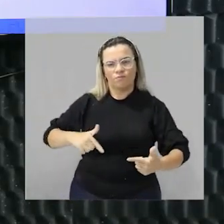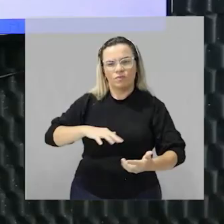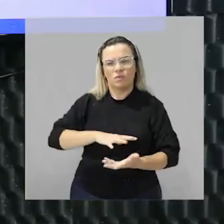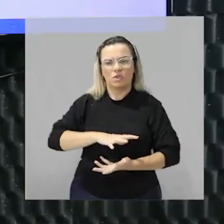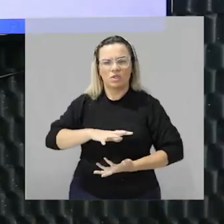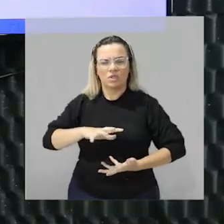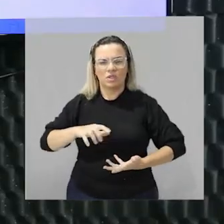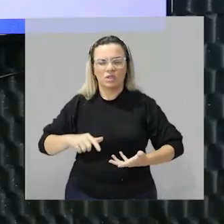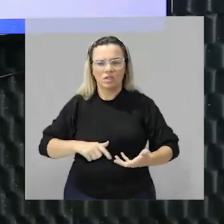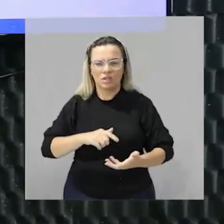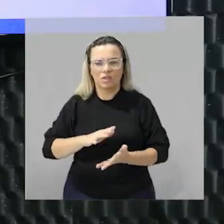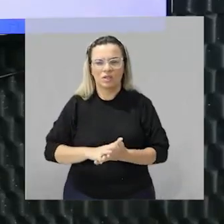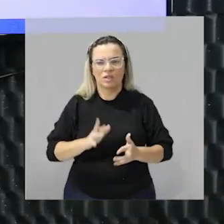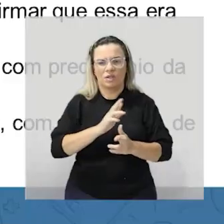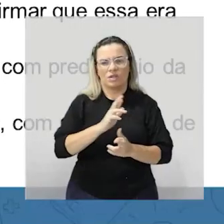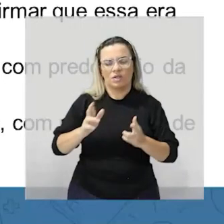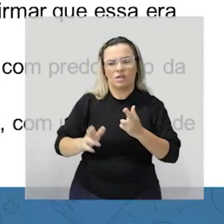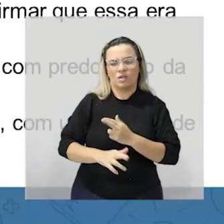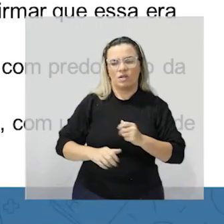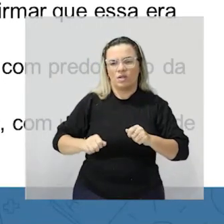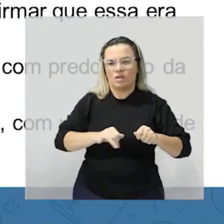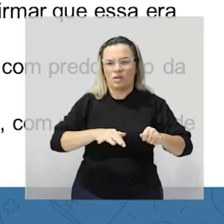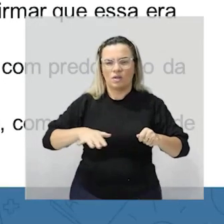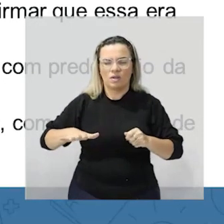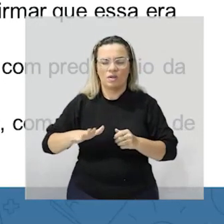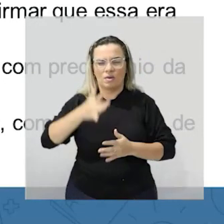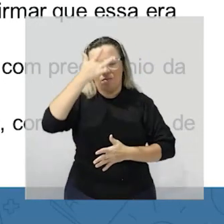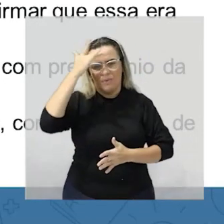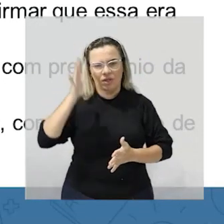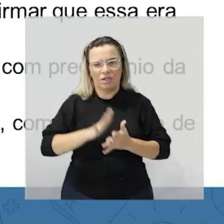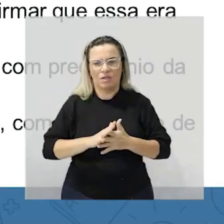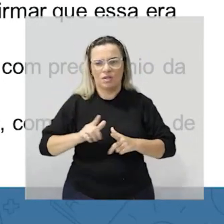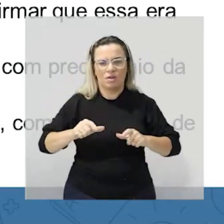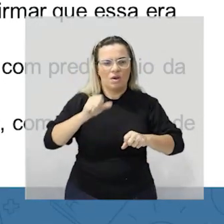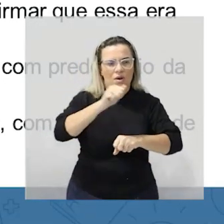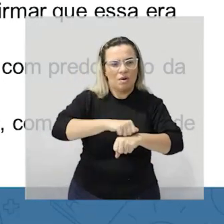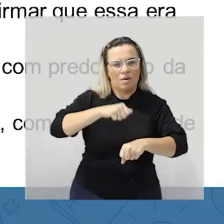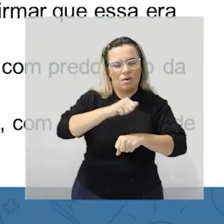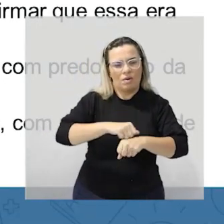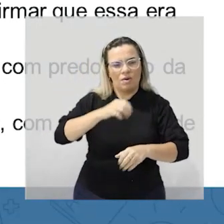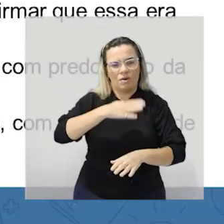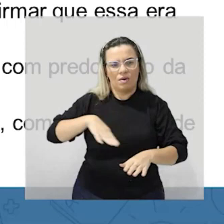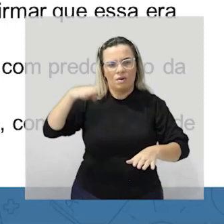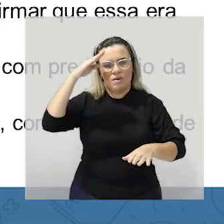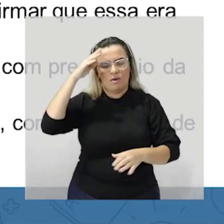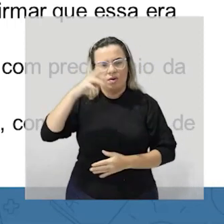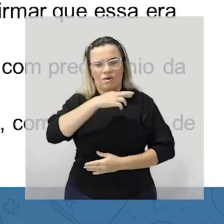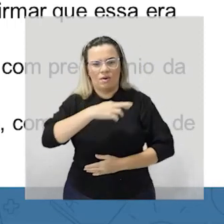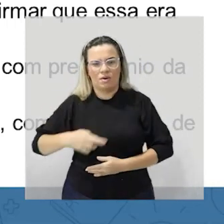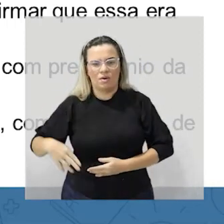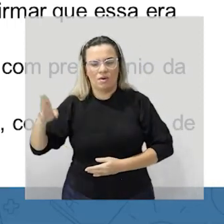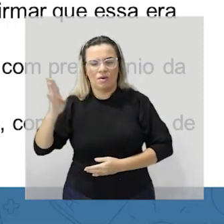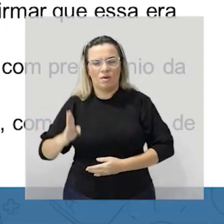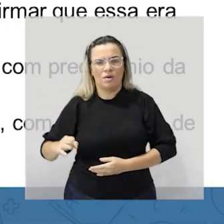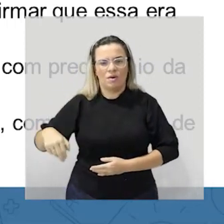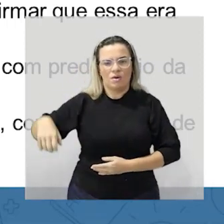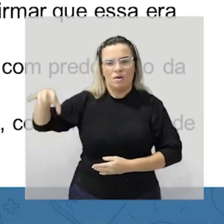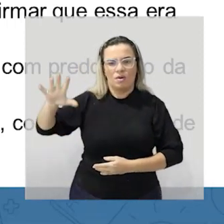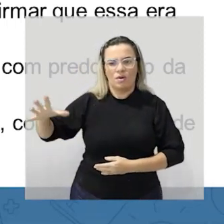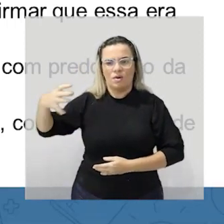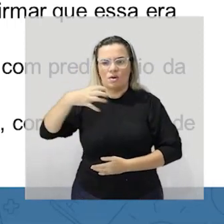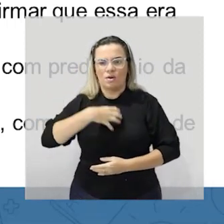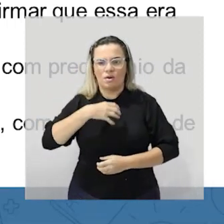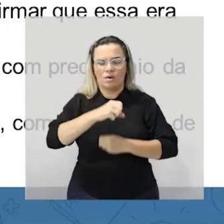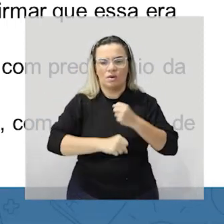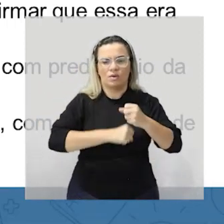envolveu milhares de sertanejos pobres. E o Exército Republicano Brasileiro no Nordeste da Bahia, entre